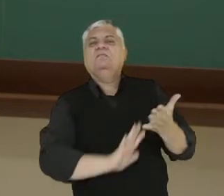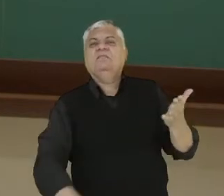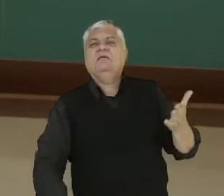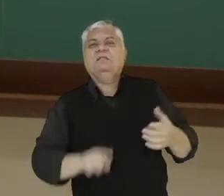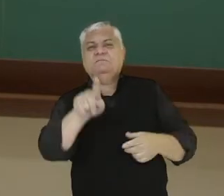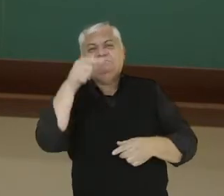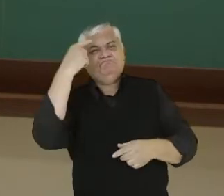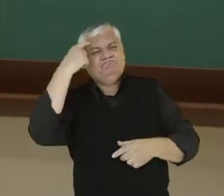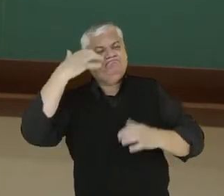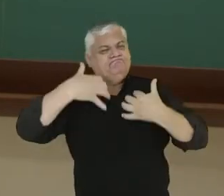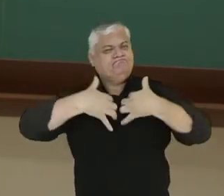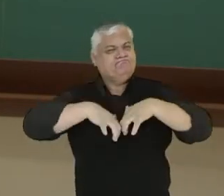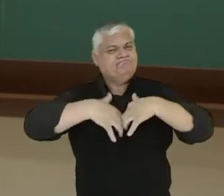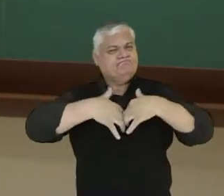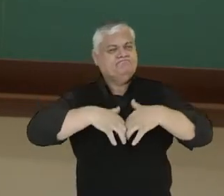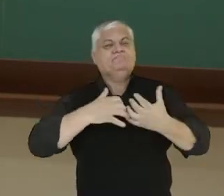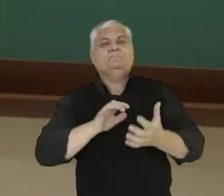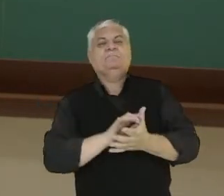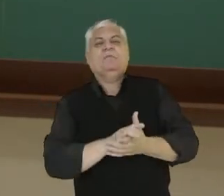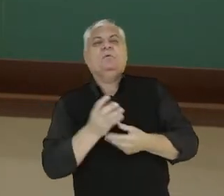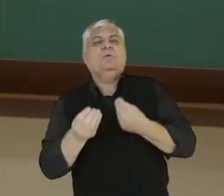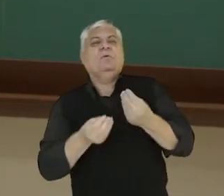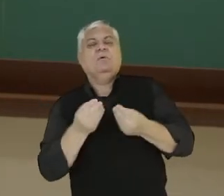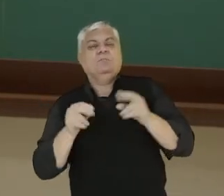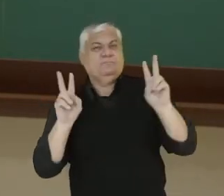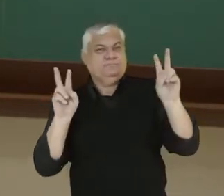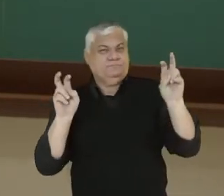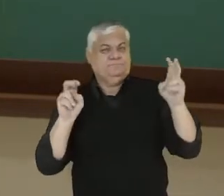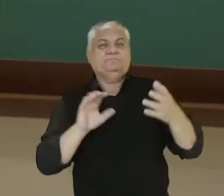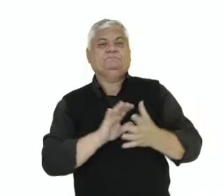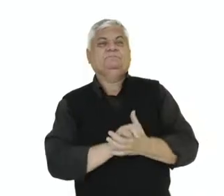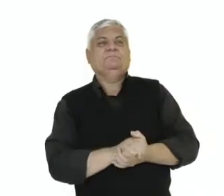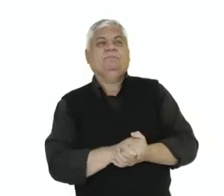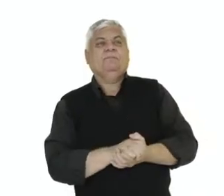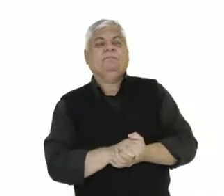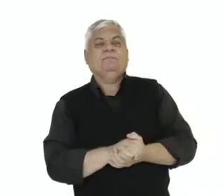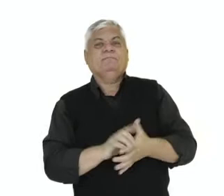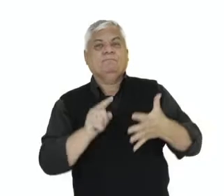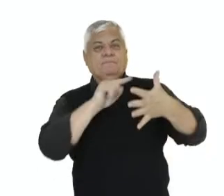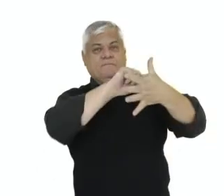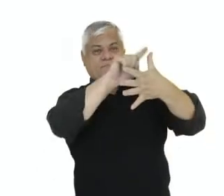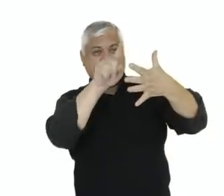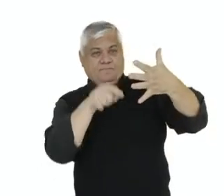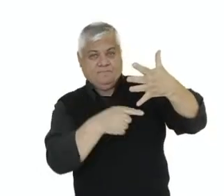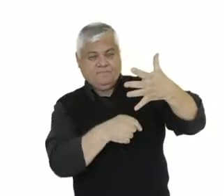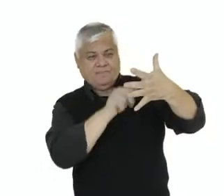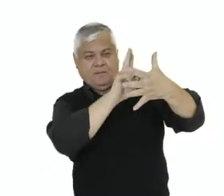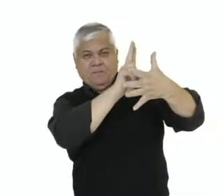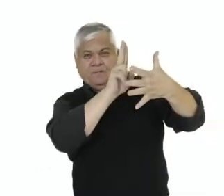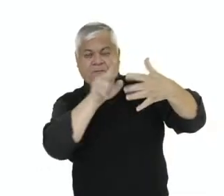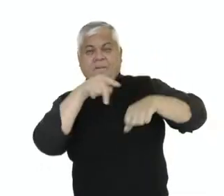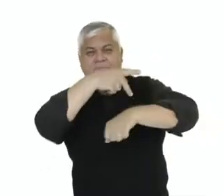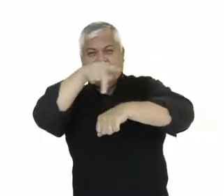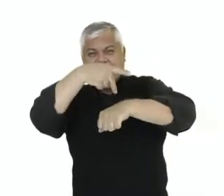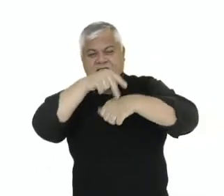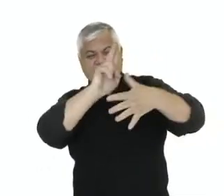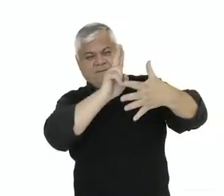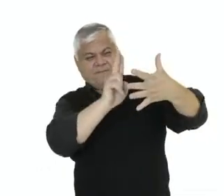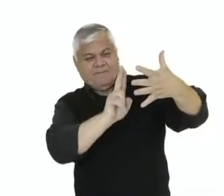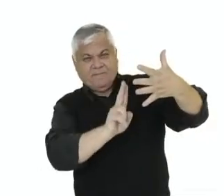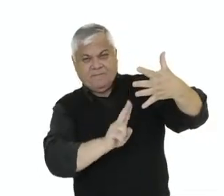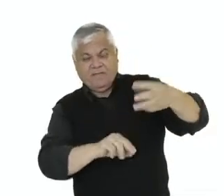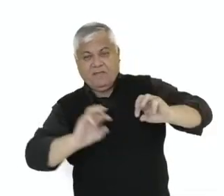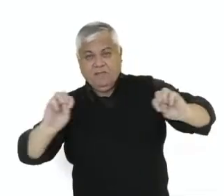gente pensar nesse sentido do que nós tratamos até aqui. Os 5 membros permanentes do Conselho de Segurança das Nações